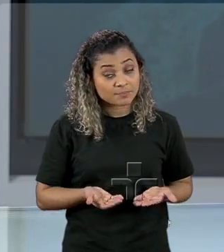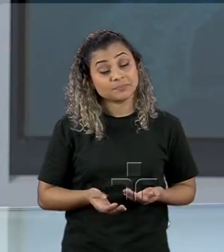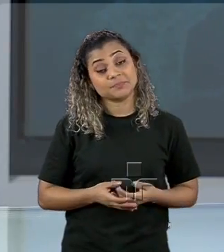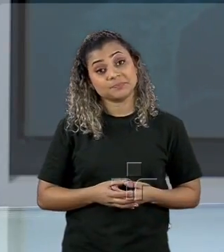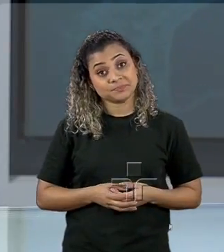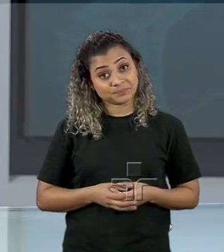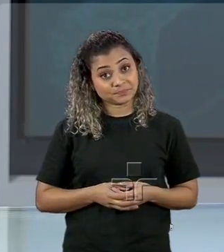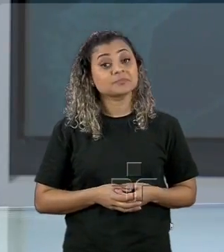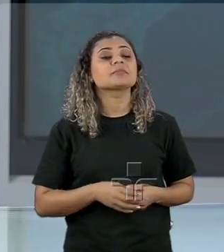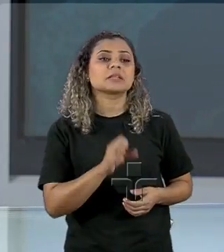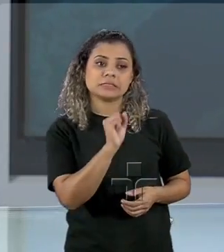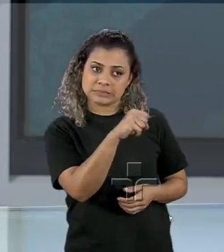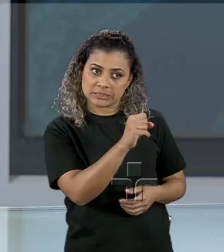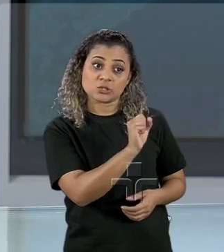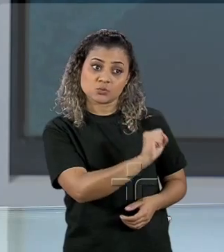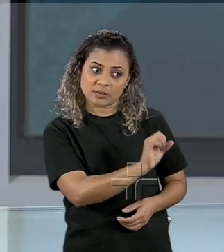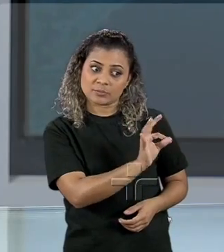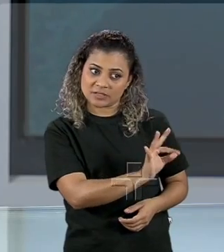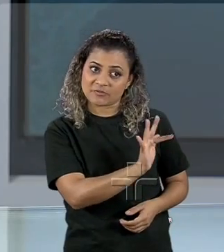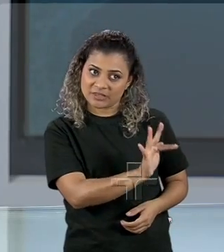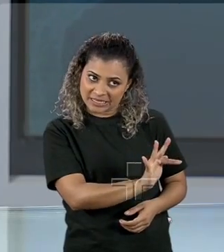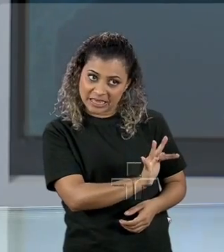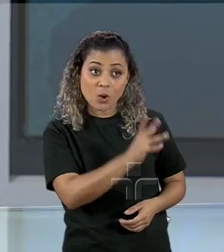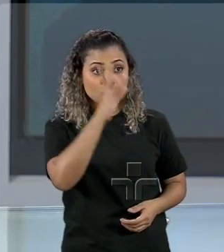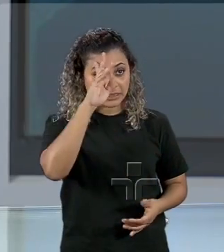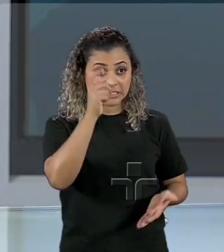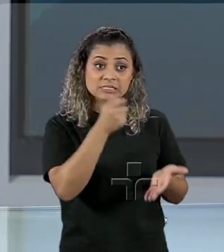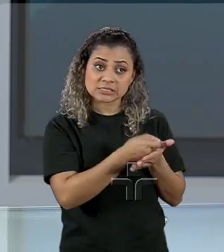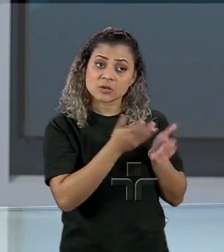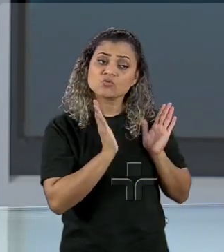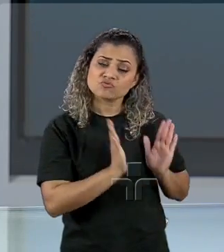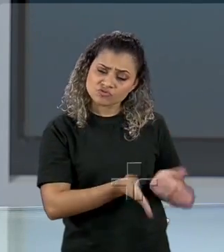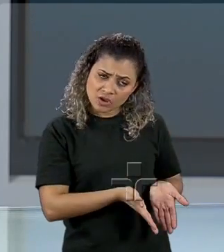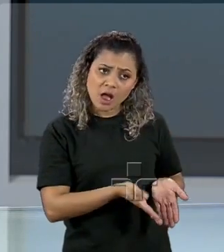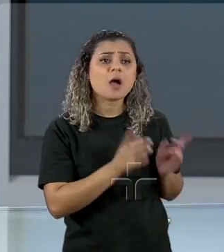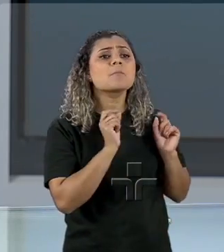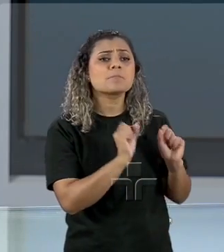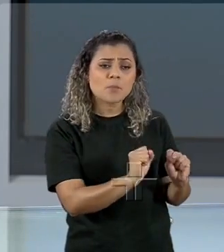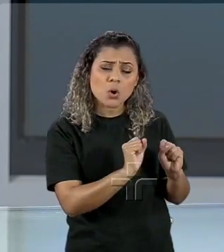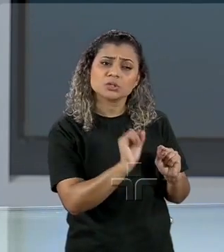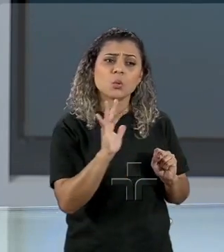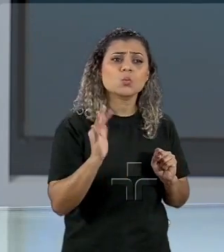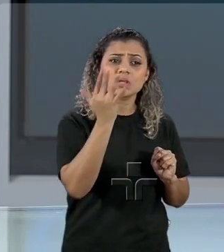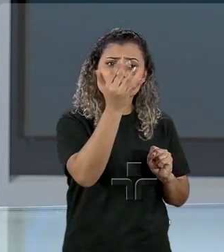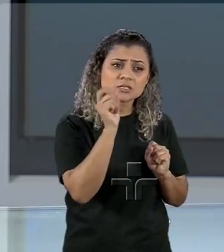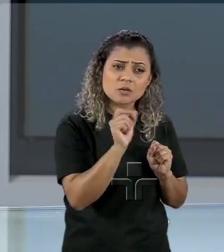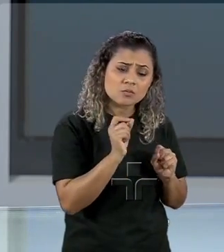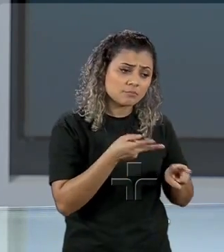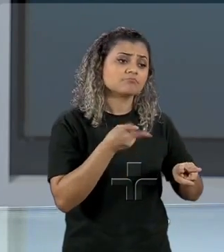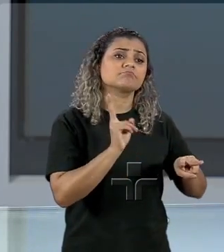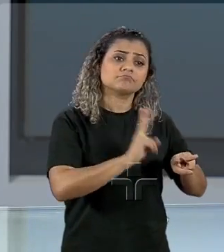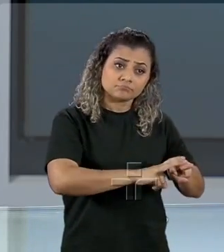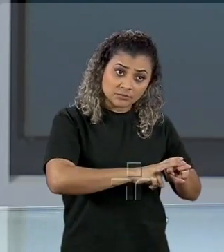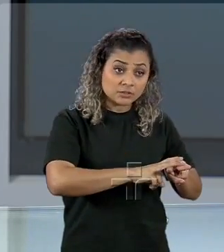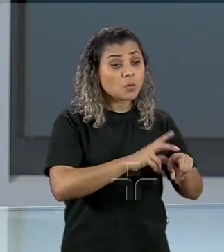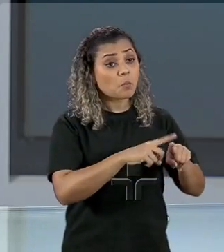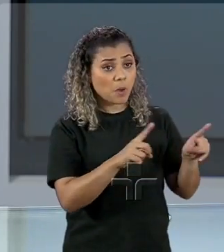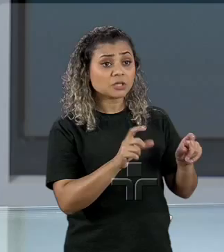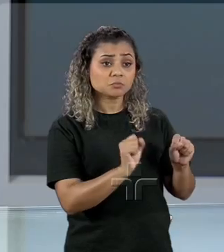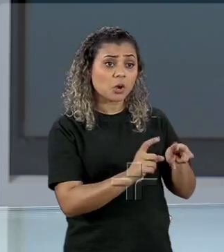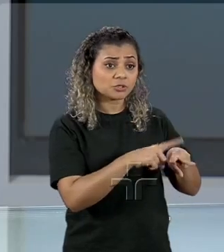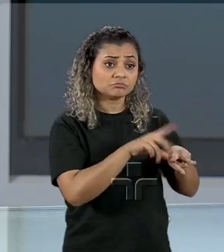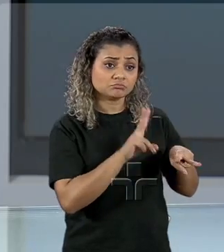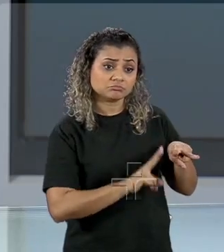Bem, o Supremo já decidiu, não é, que pode haver o início do cumprimento da pena privativa de liberdade com